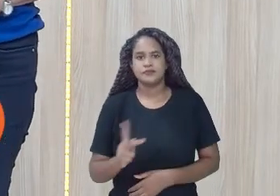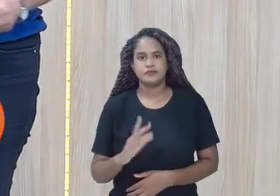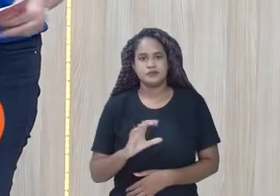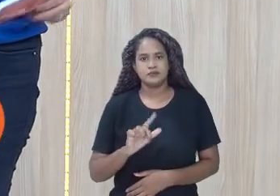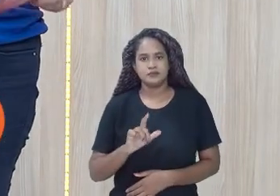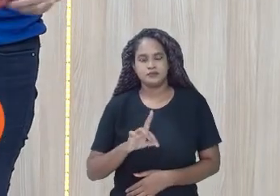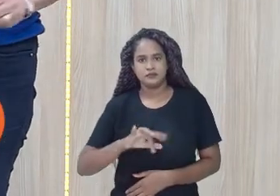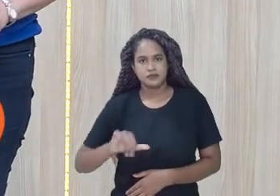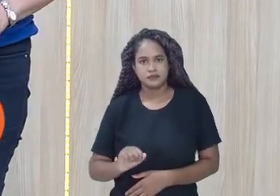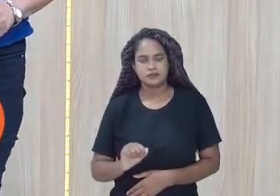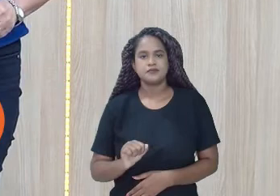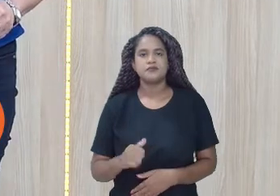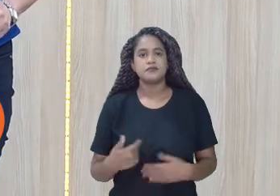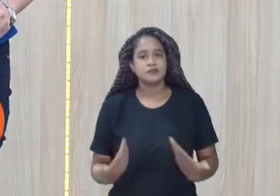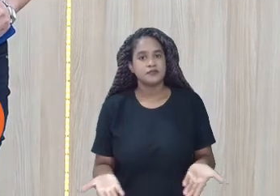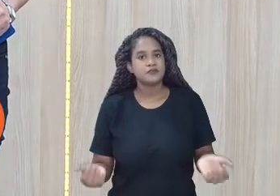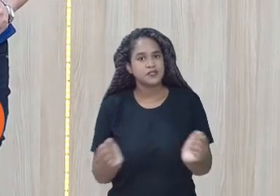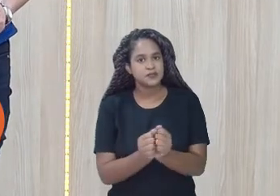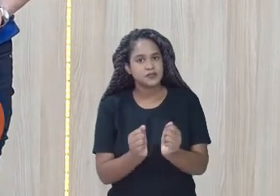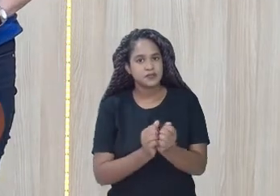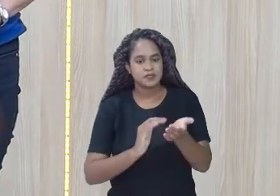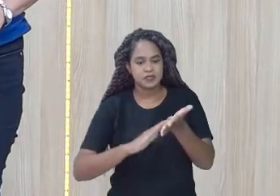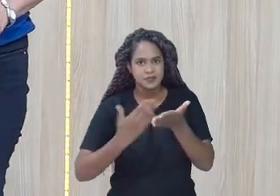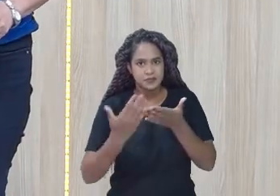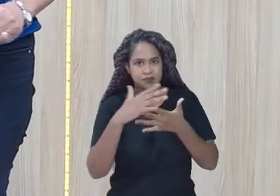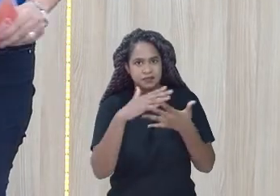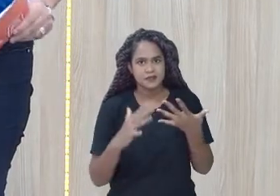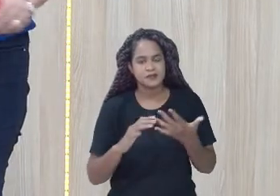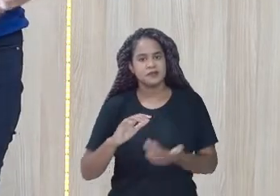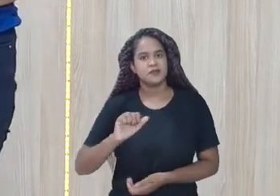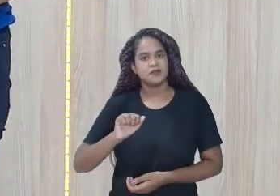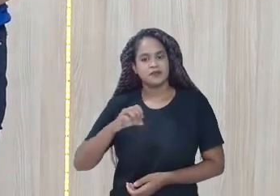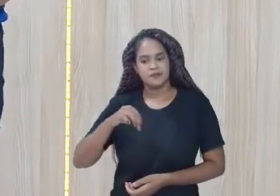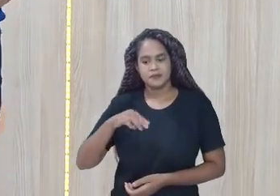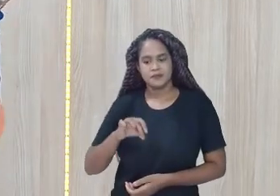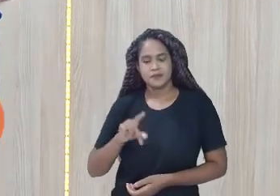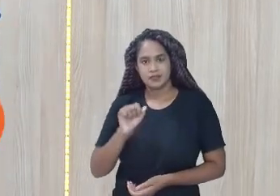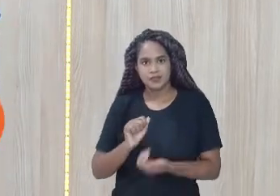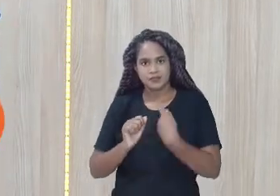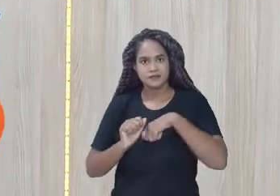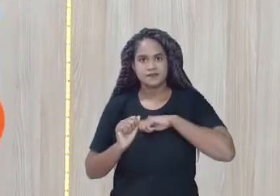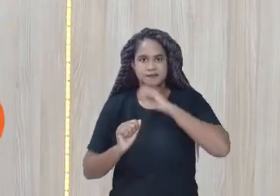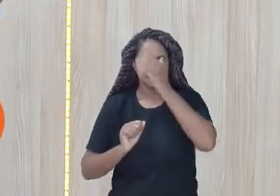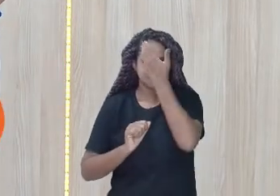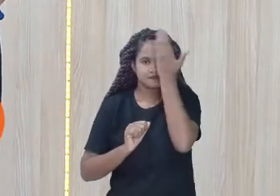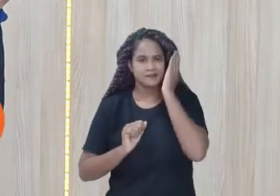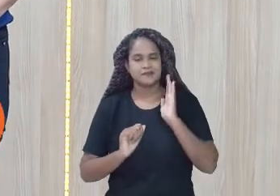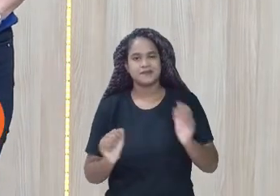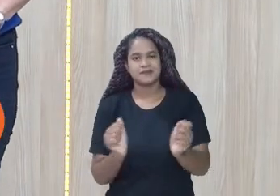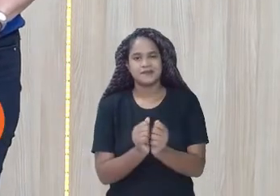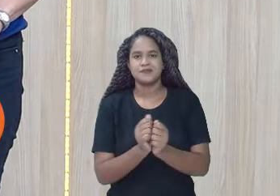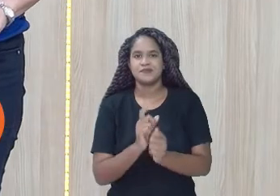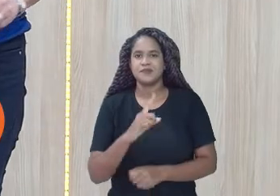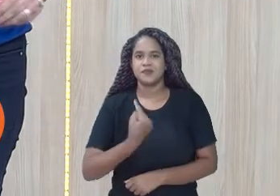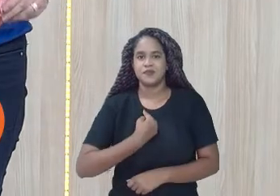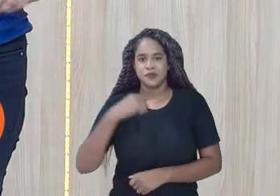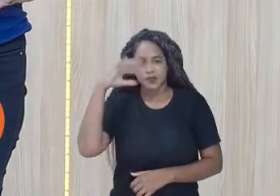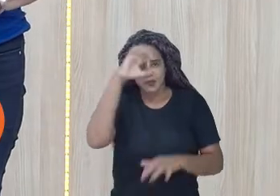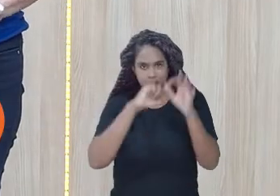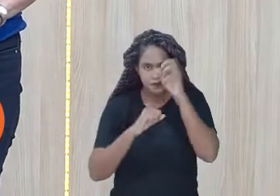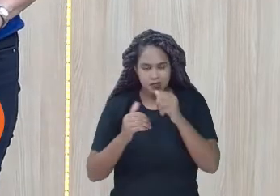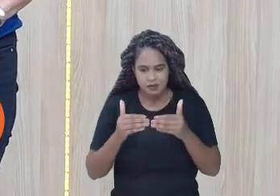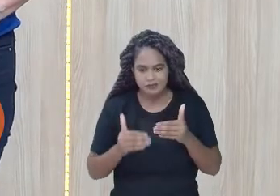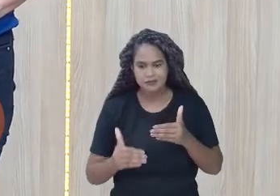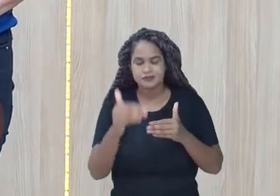Albuquerque. Estamos aqui com nossa intérprete de Libras, Amanda, que vai conosco nessa viagem aí de aprendizagem. Hoje o